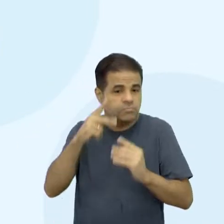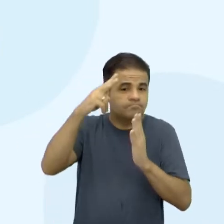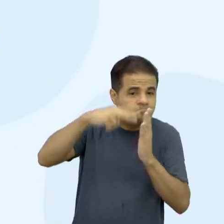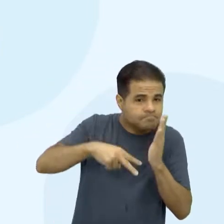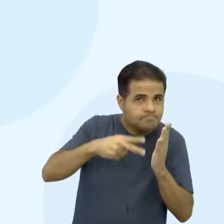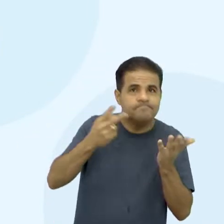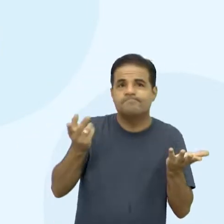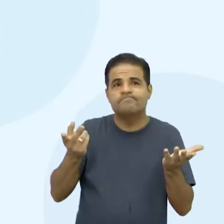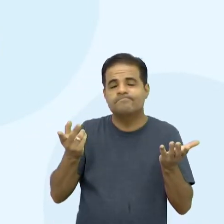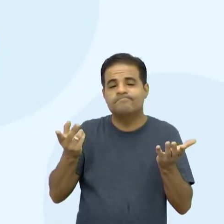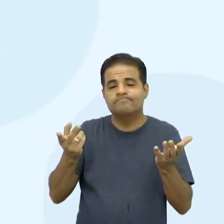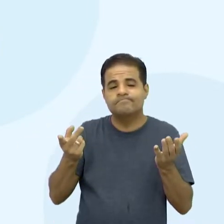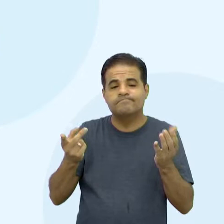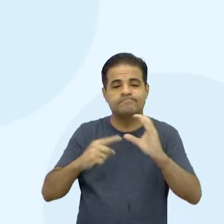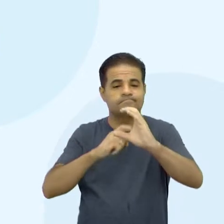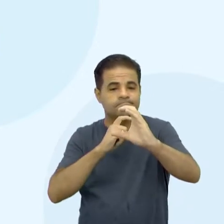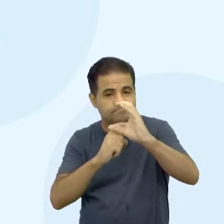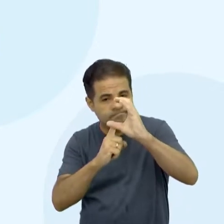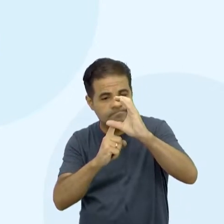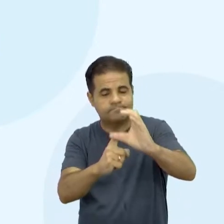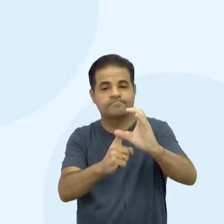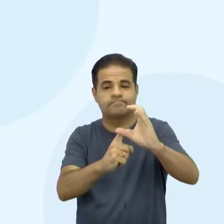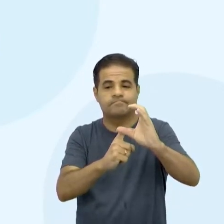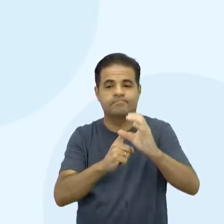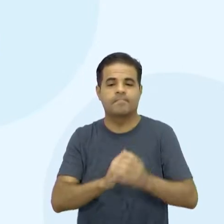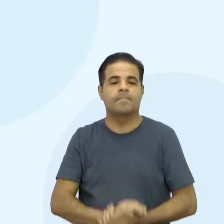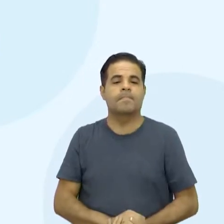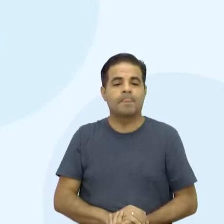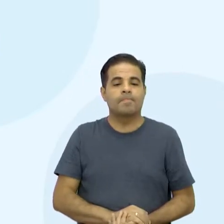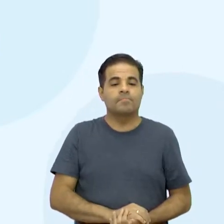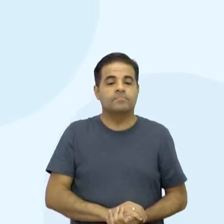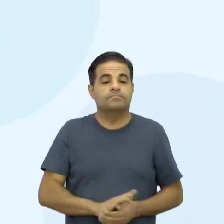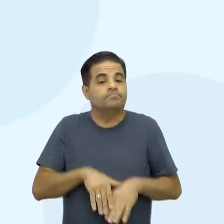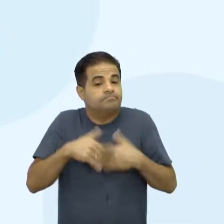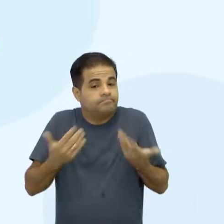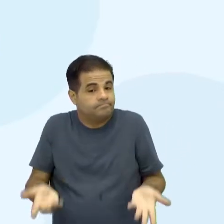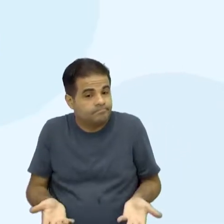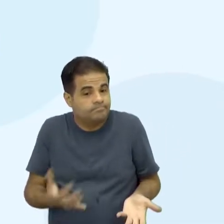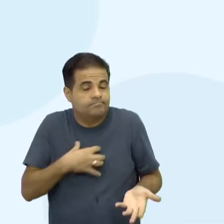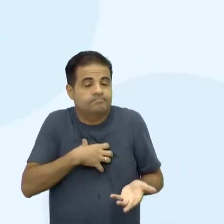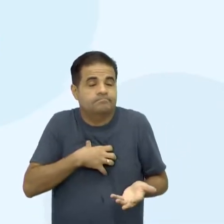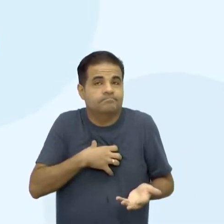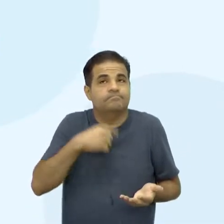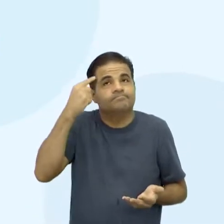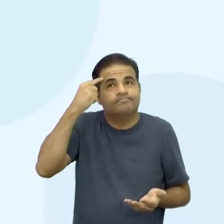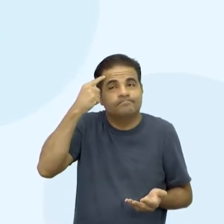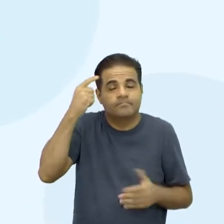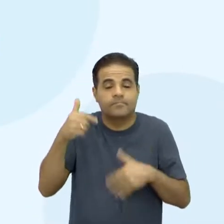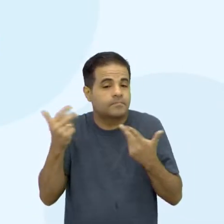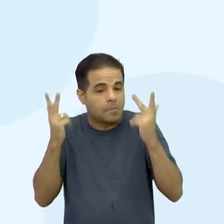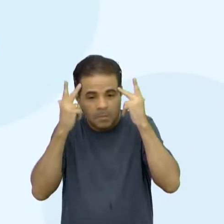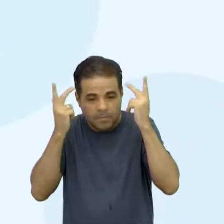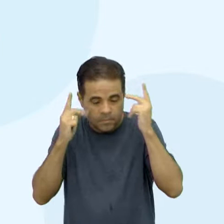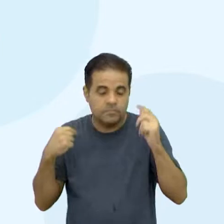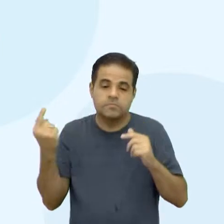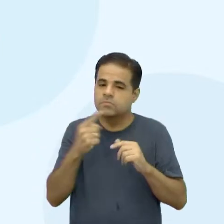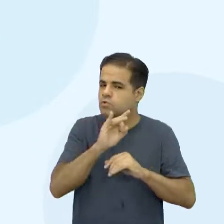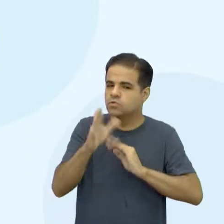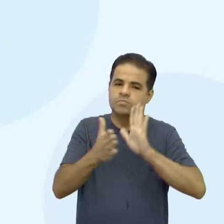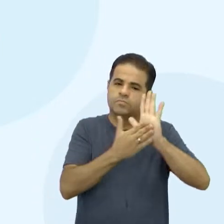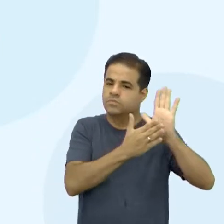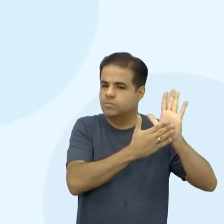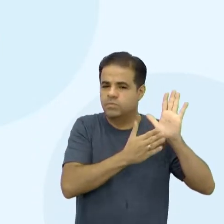releitura do comunismo? Pode ter sido, né? Do Será? senso comum de todo mundo? Não sei. É apenas uma